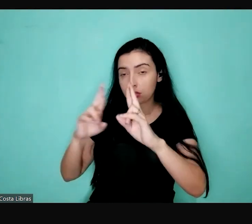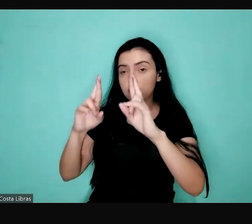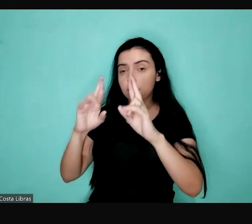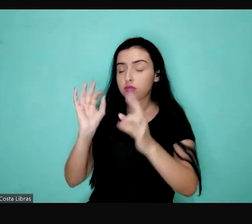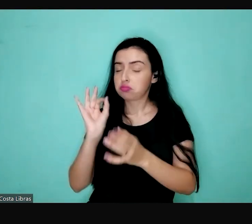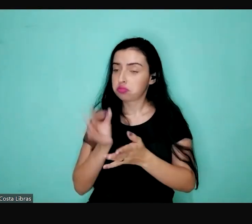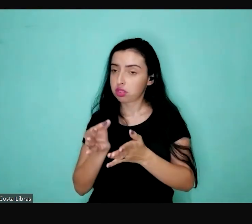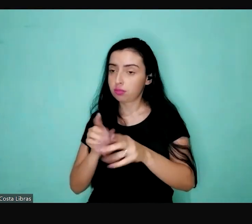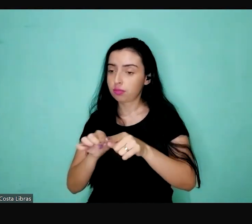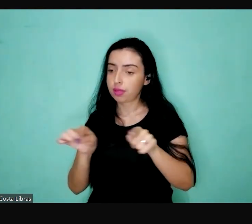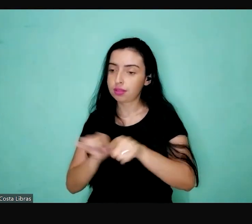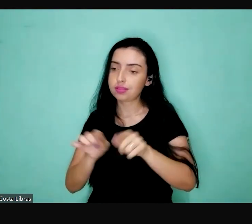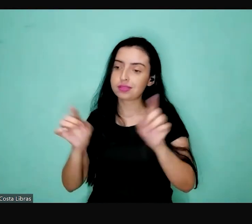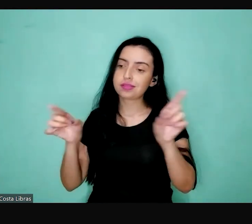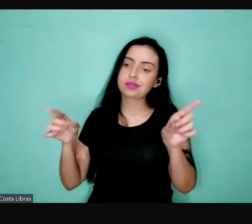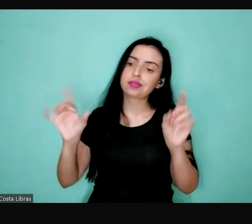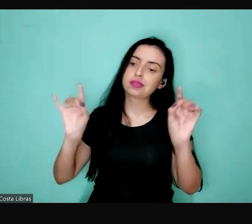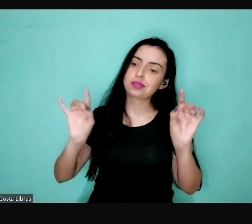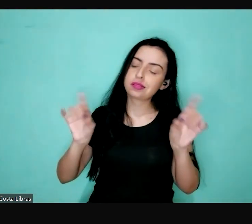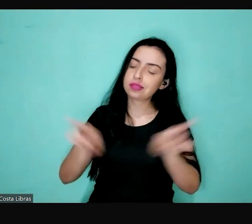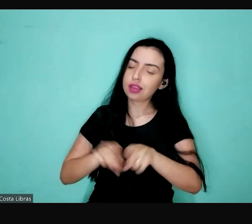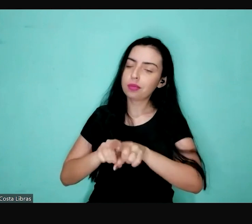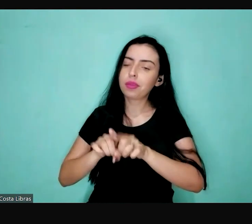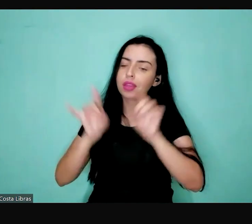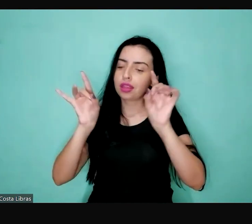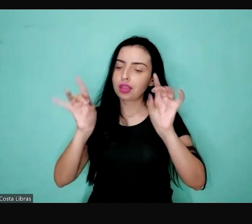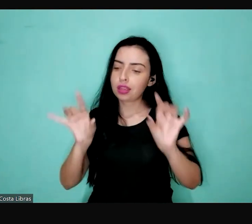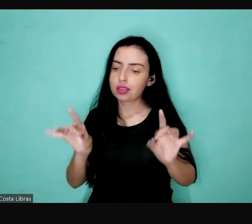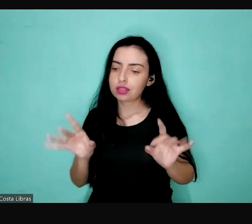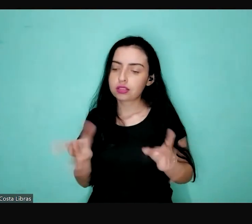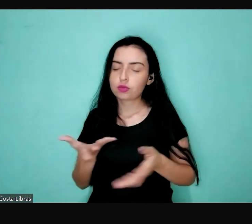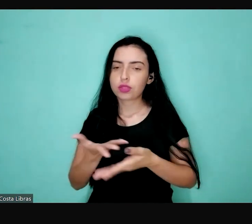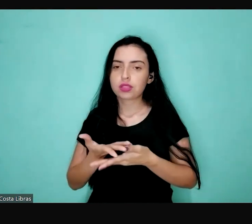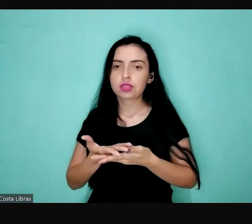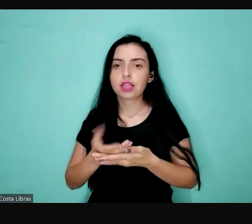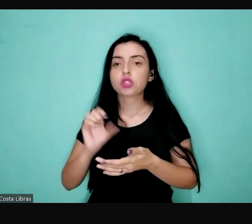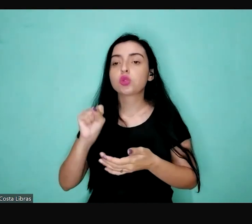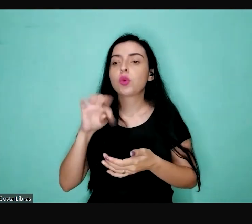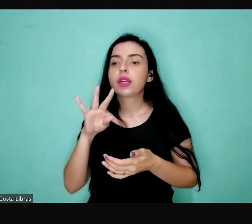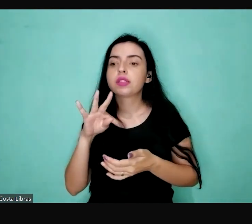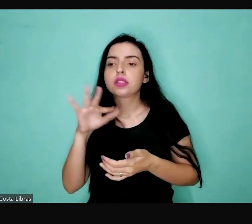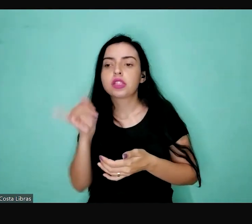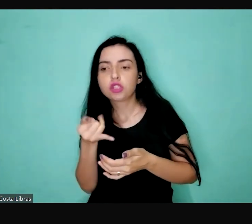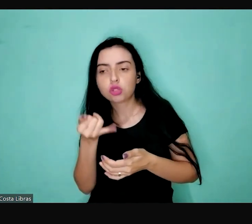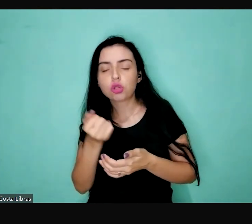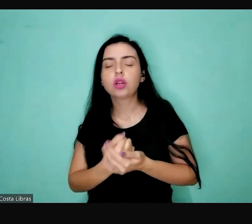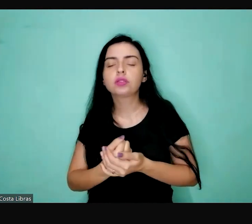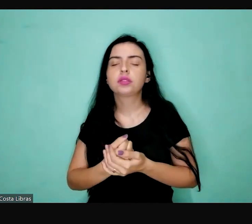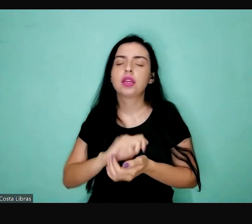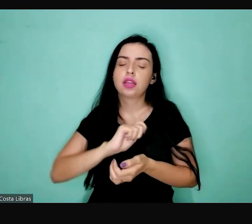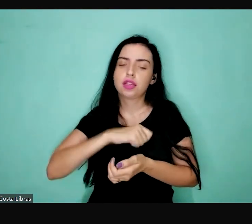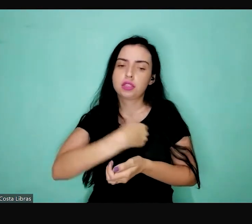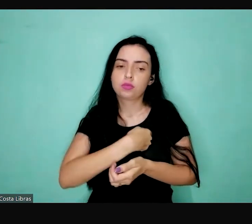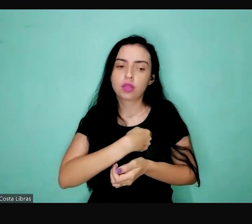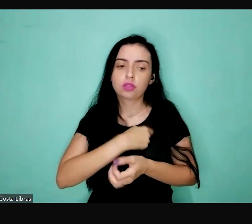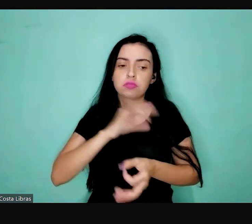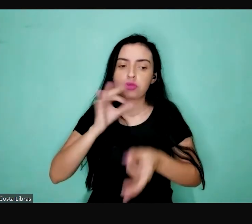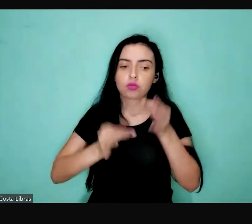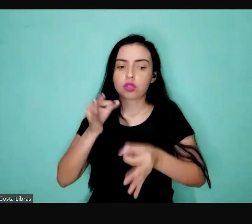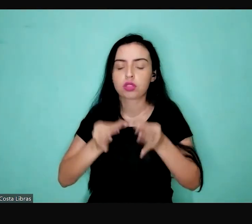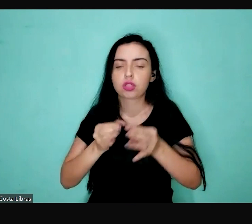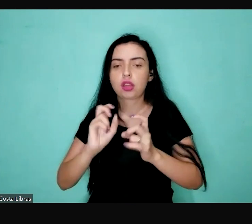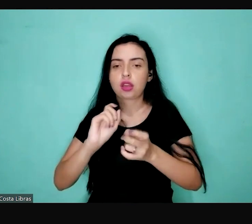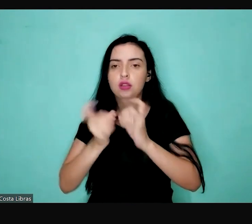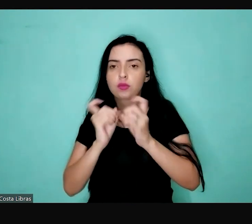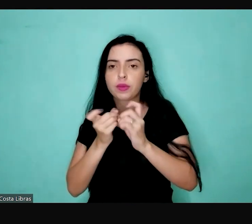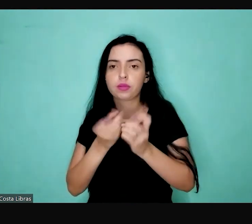mas especialmente as competências próprias do STJ. A Espanha ainda conta com a jurisdição administrativa, como